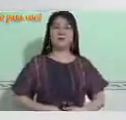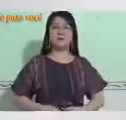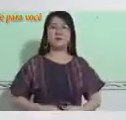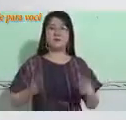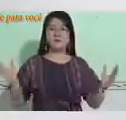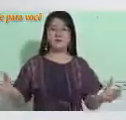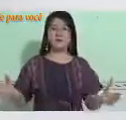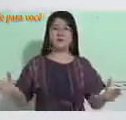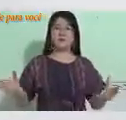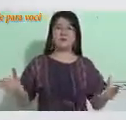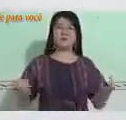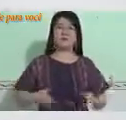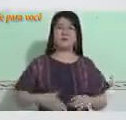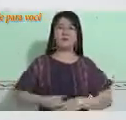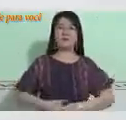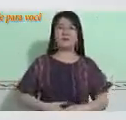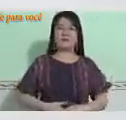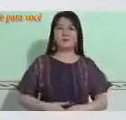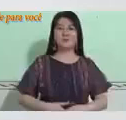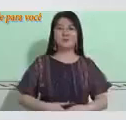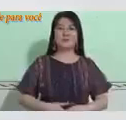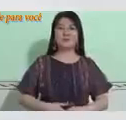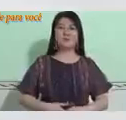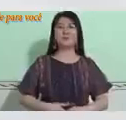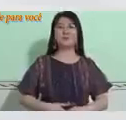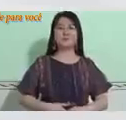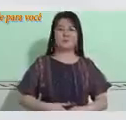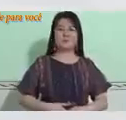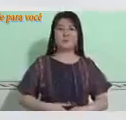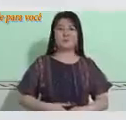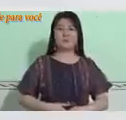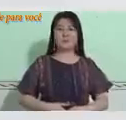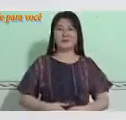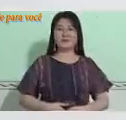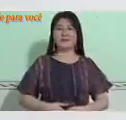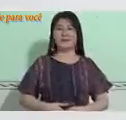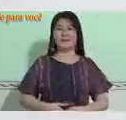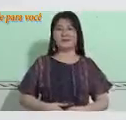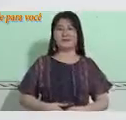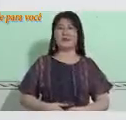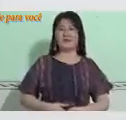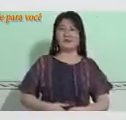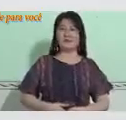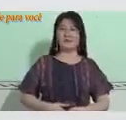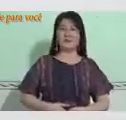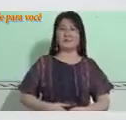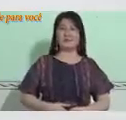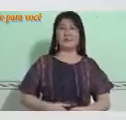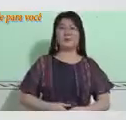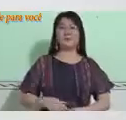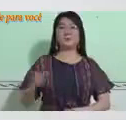Essa contração pode ser traduzida em diversas sensações, como dor, tremores, espasmos e